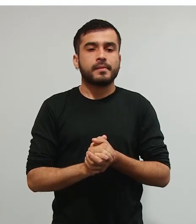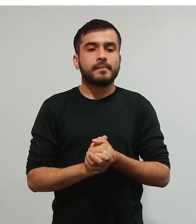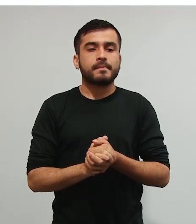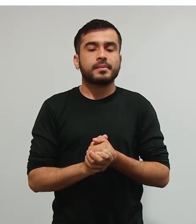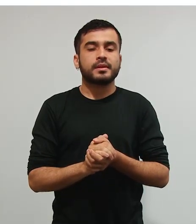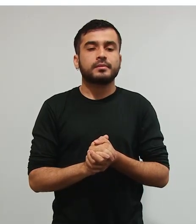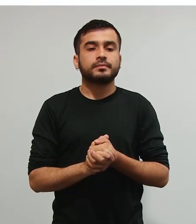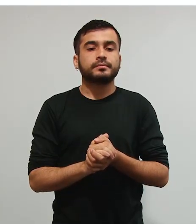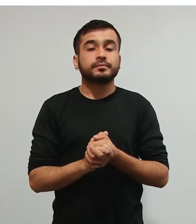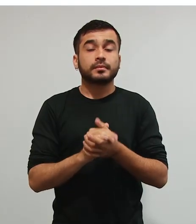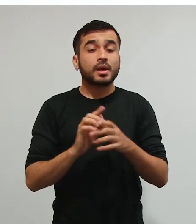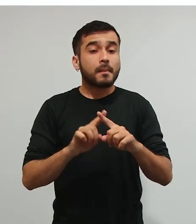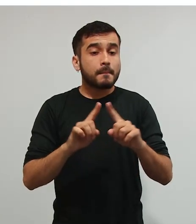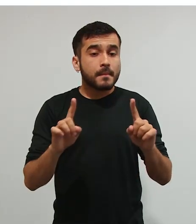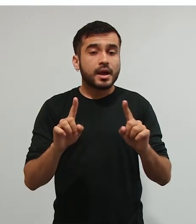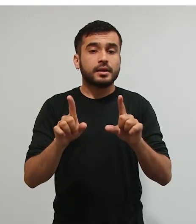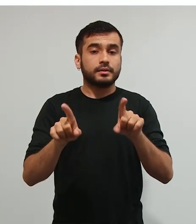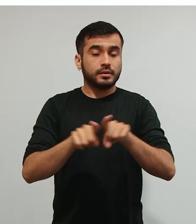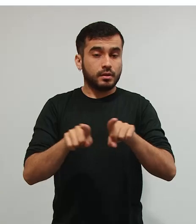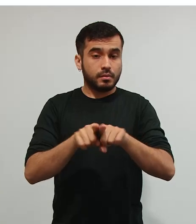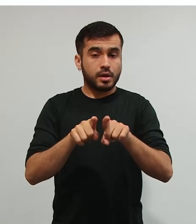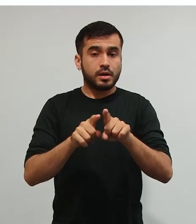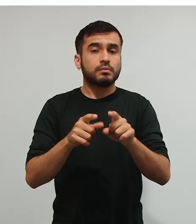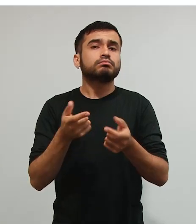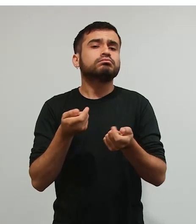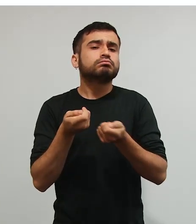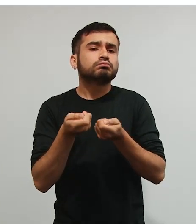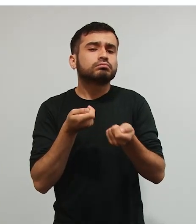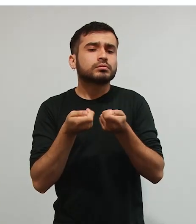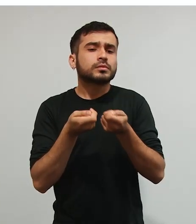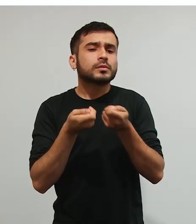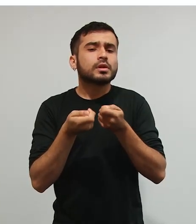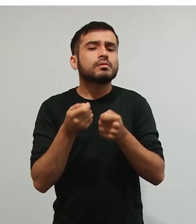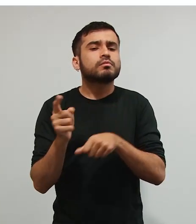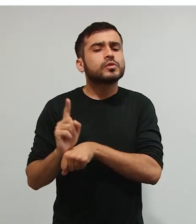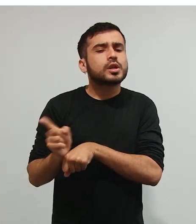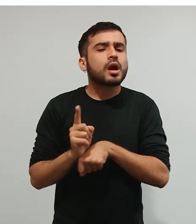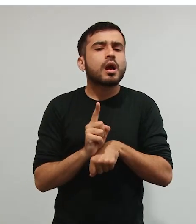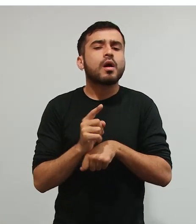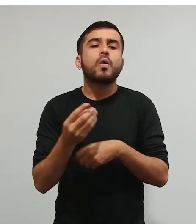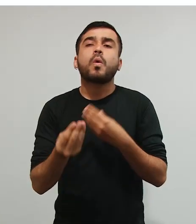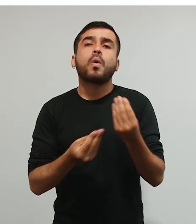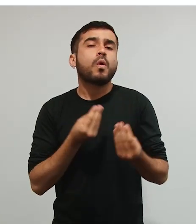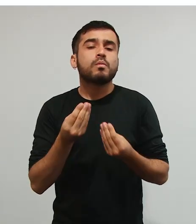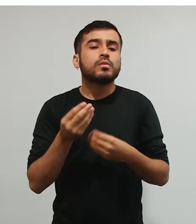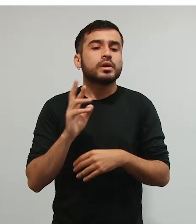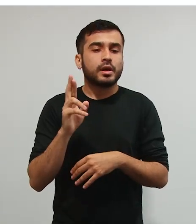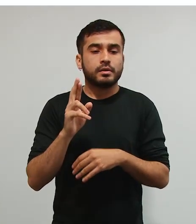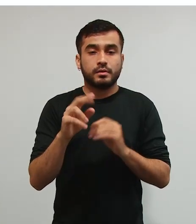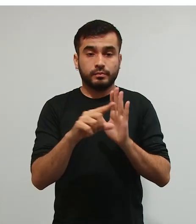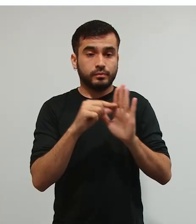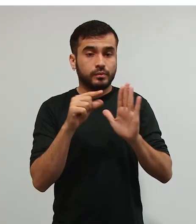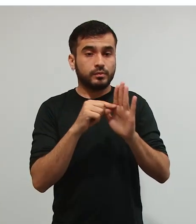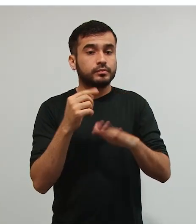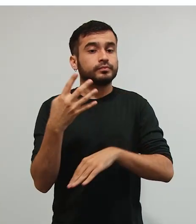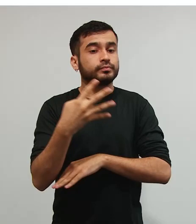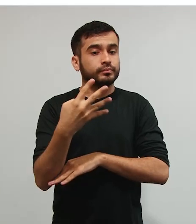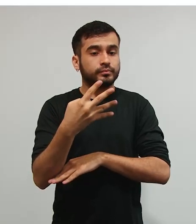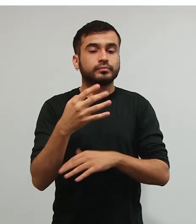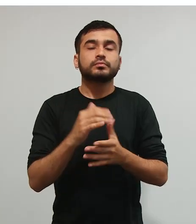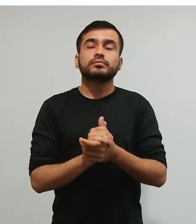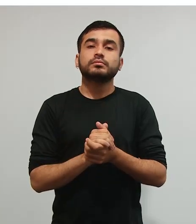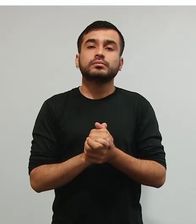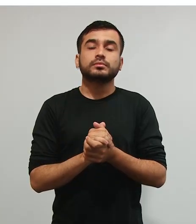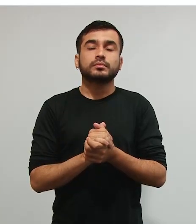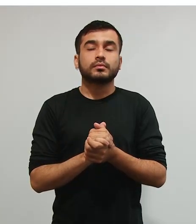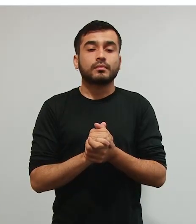Tá bom. Mas uma execução fiscal, ela pode ser promovida contra quem? Isso está lá no artigo 4º. Então, a